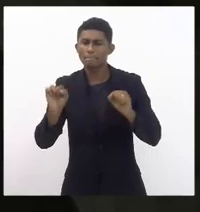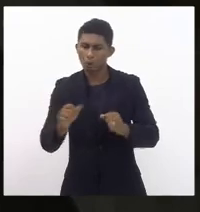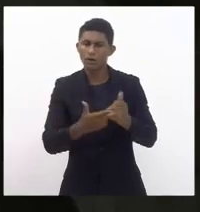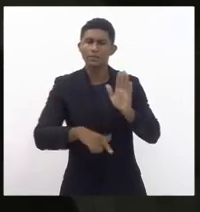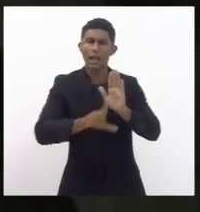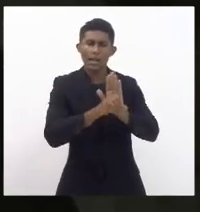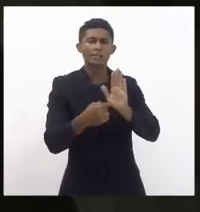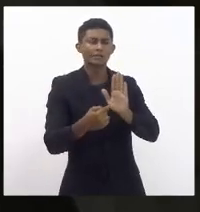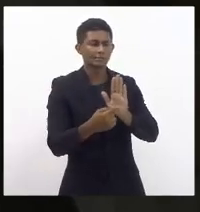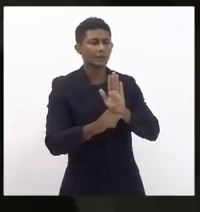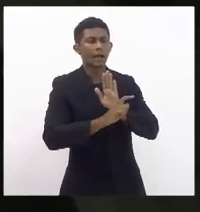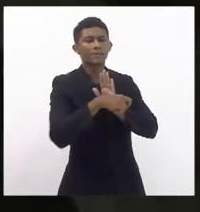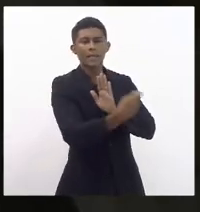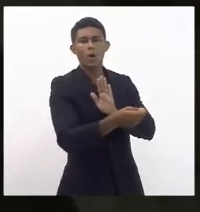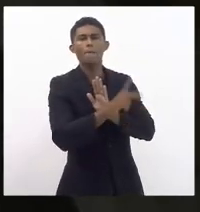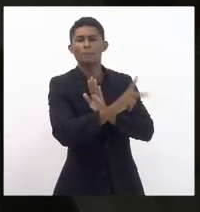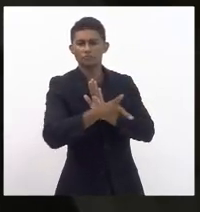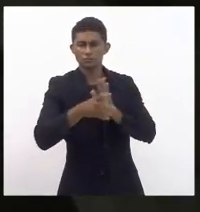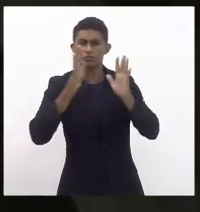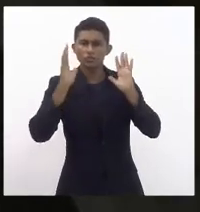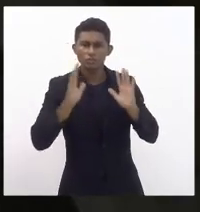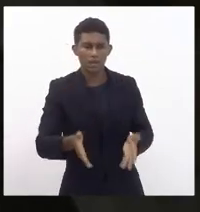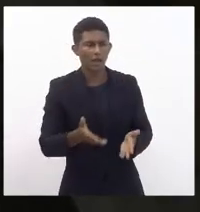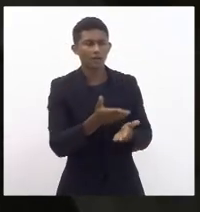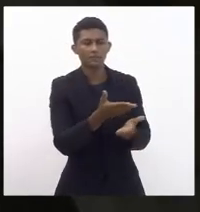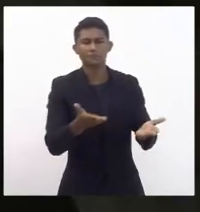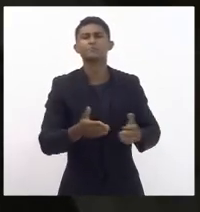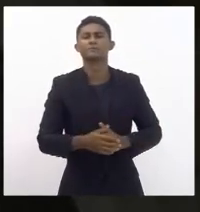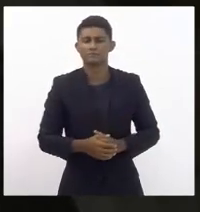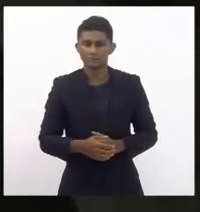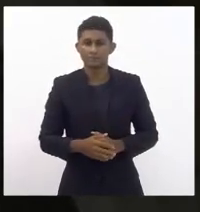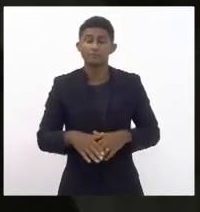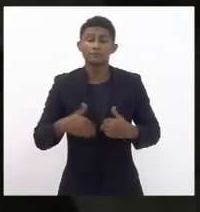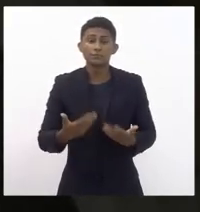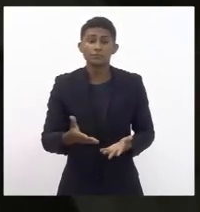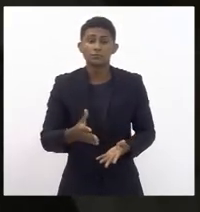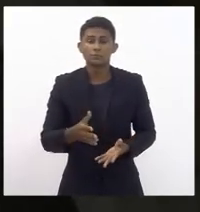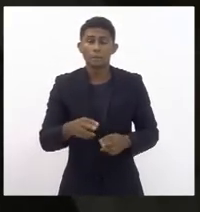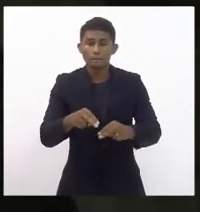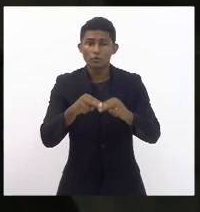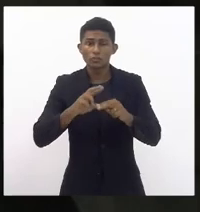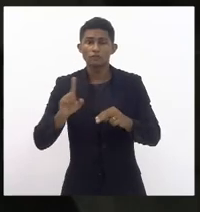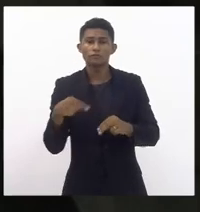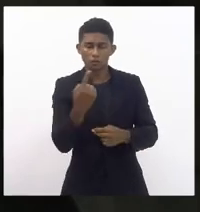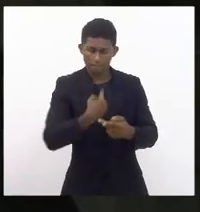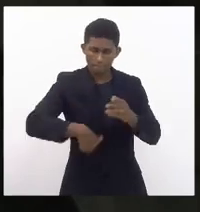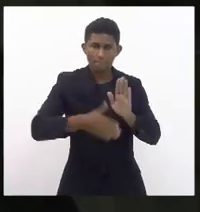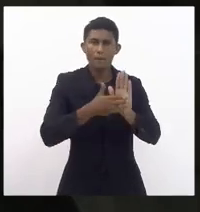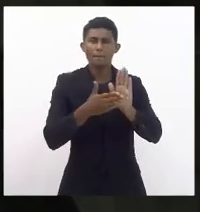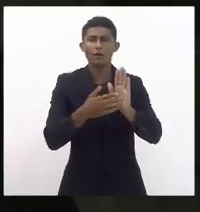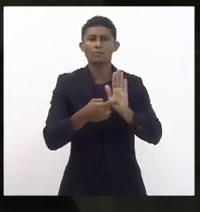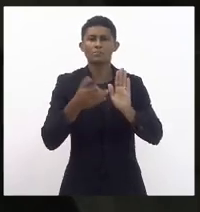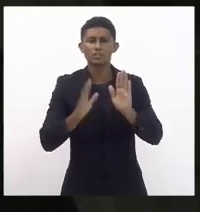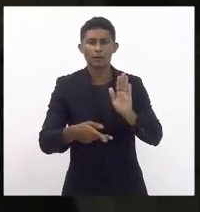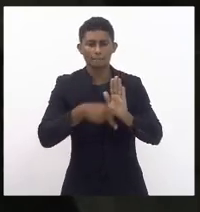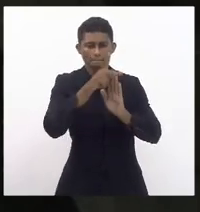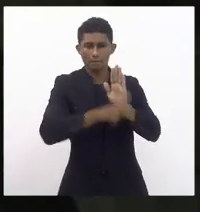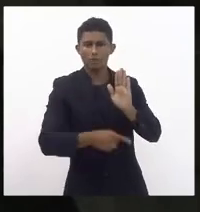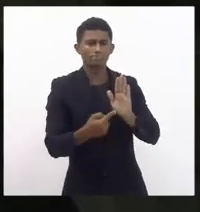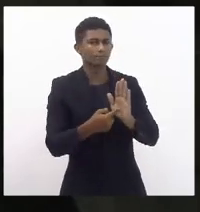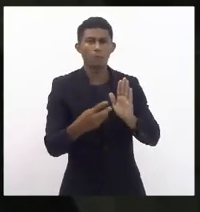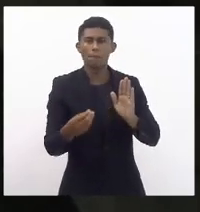sobre o reconhecimento desses profissionais como professores e por isso nós fizemos essa proposta mata apresentamos esse projeto de lei